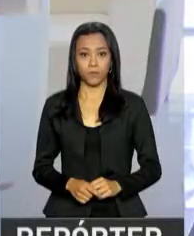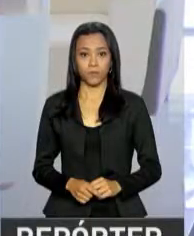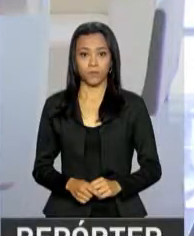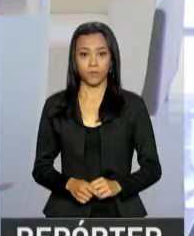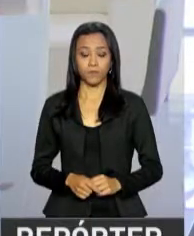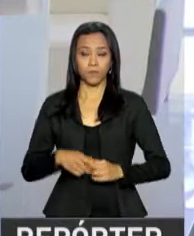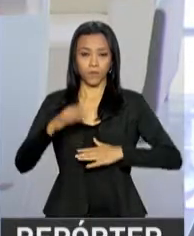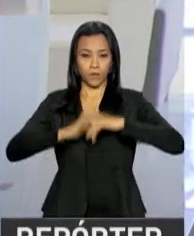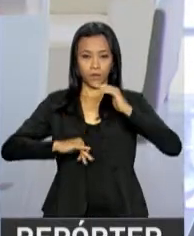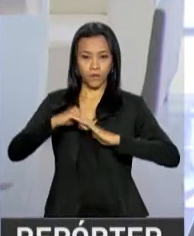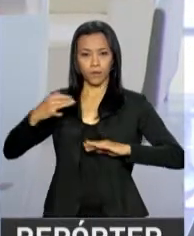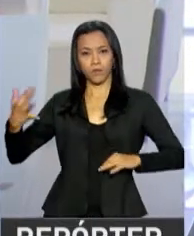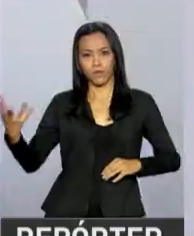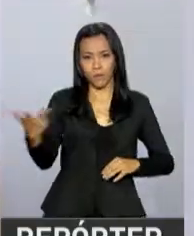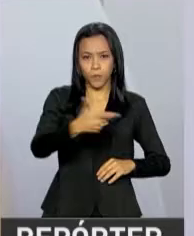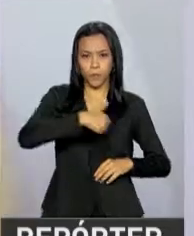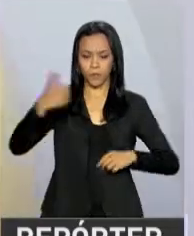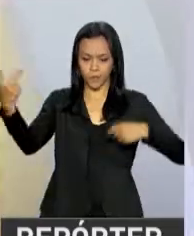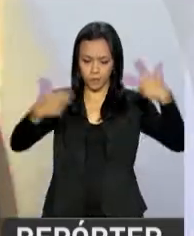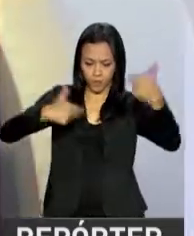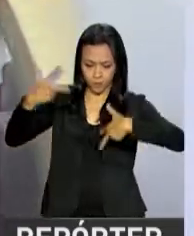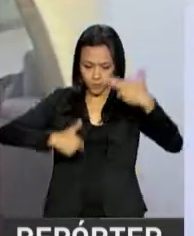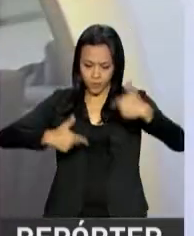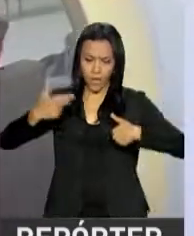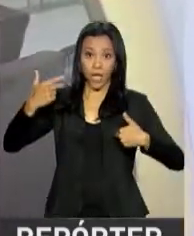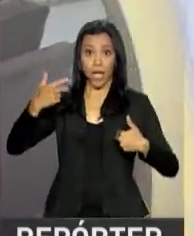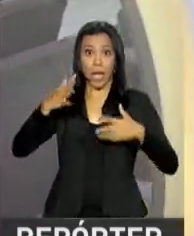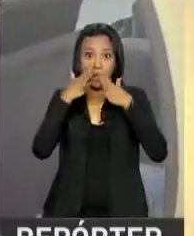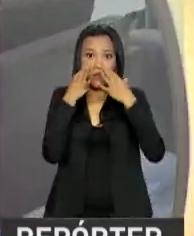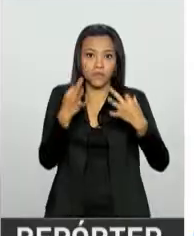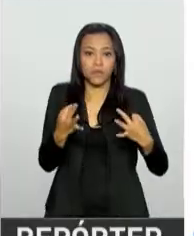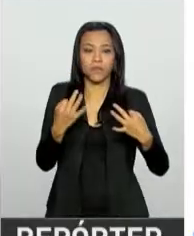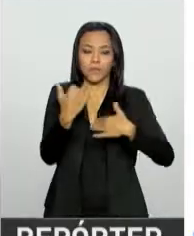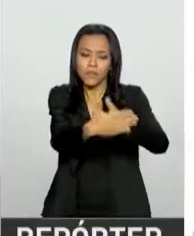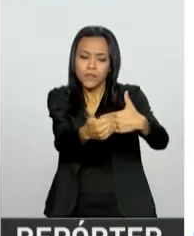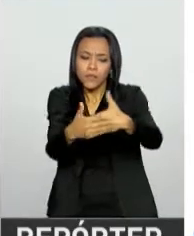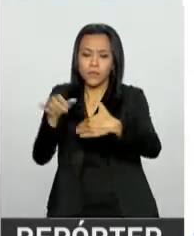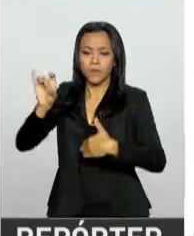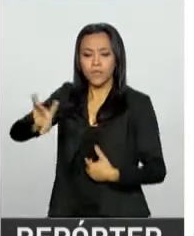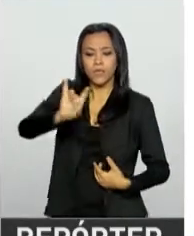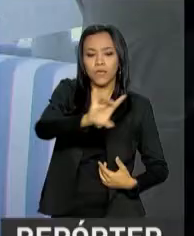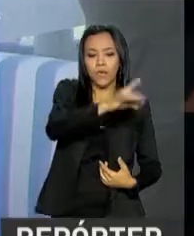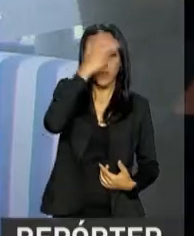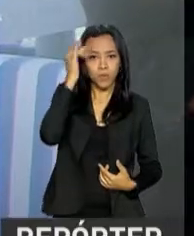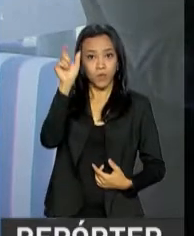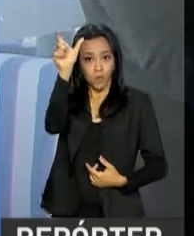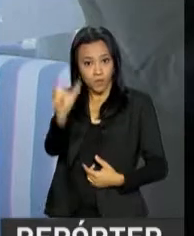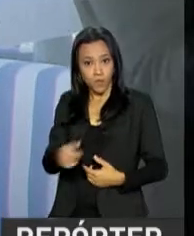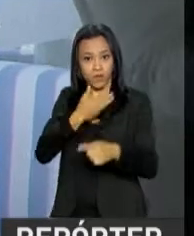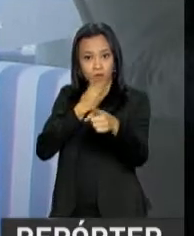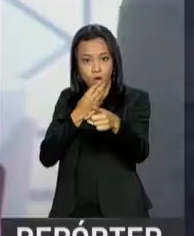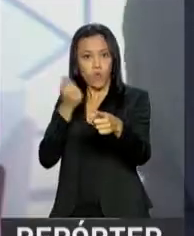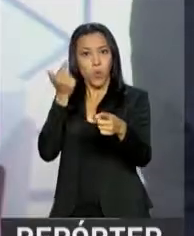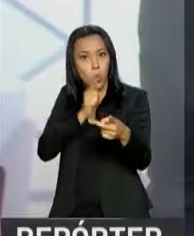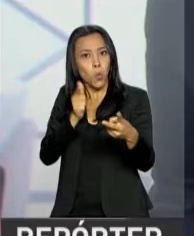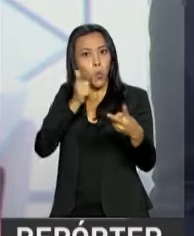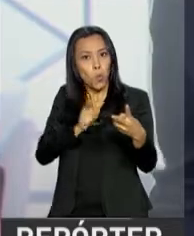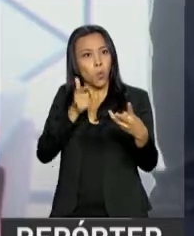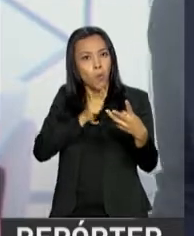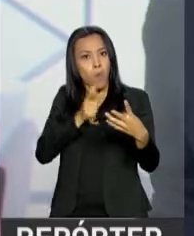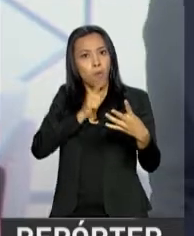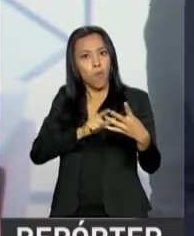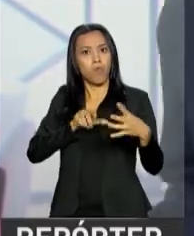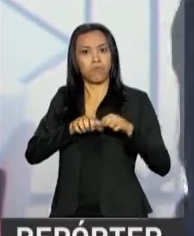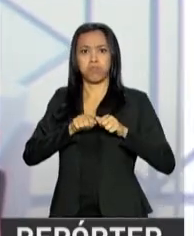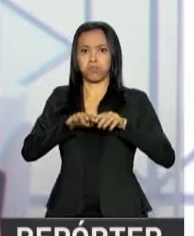habilidade com a tesoura atenção e carinho com cada cliente assim eles foi conquistando seu espaço no mercado